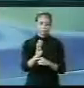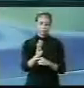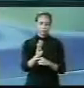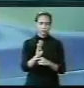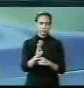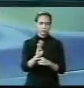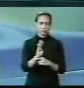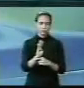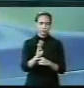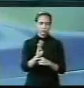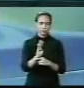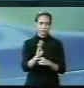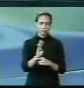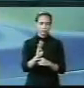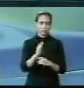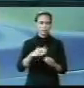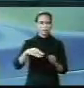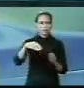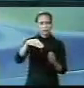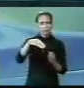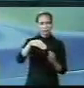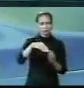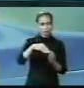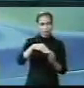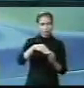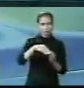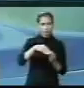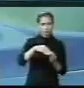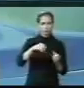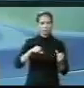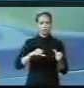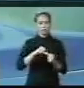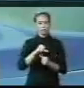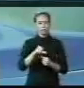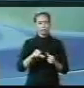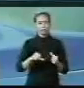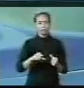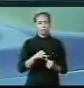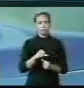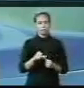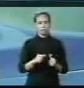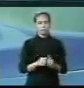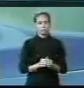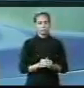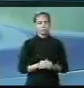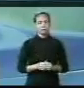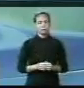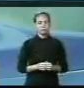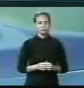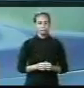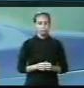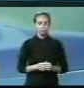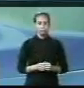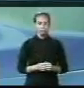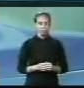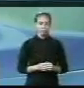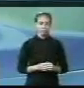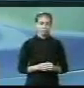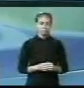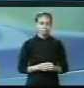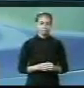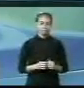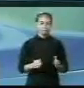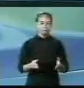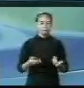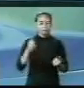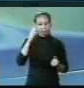capacidades limitadas de processamento, de transferência, e não adianta você querer deixar todo mundo fazer o que quiser, certo? Agora, vamos tentar entender um